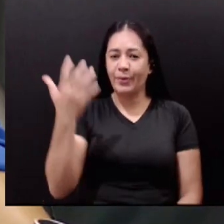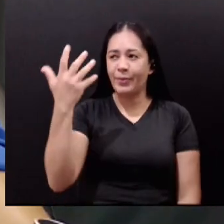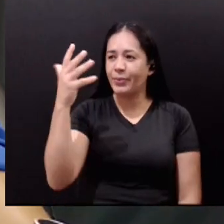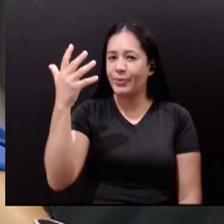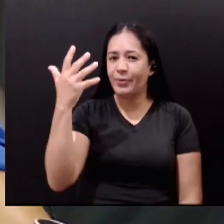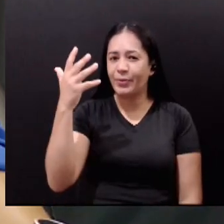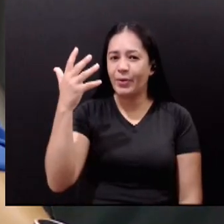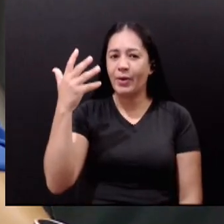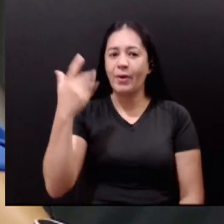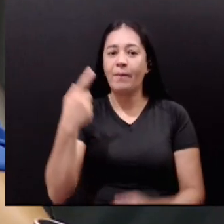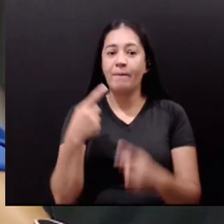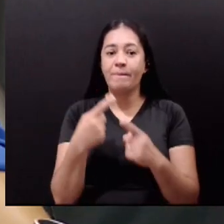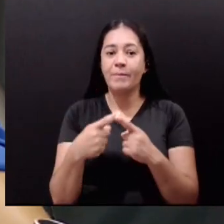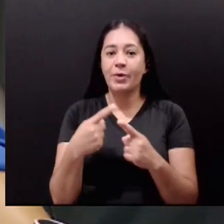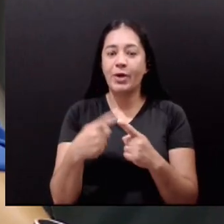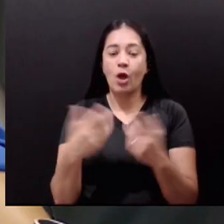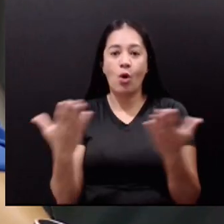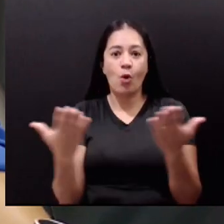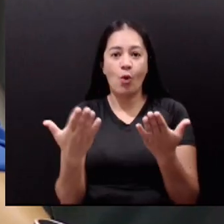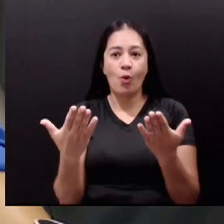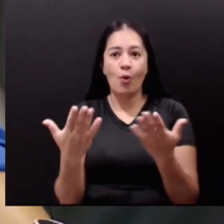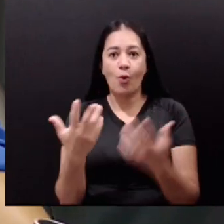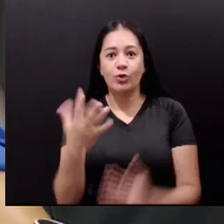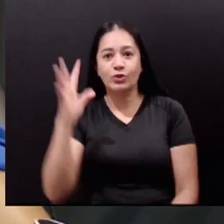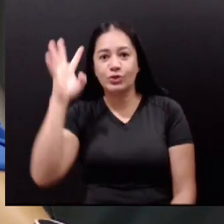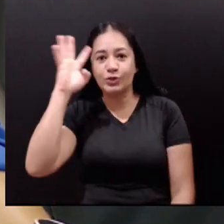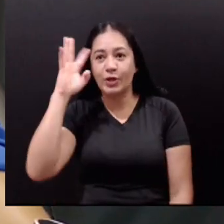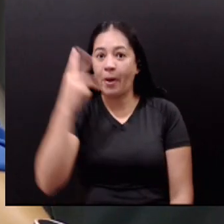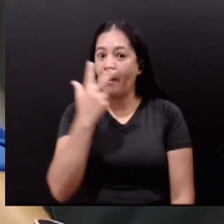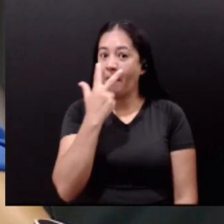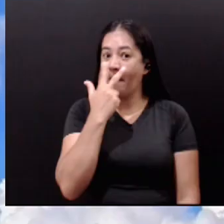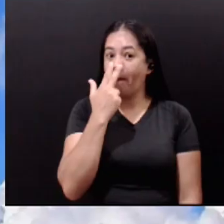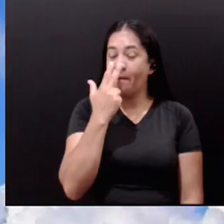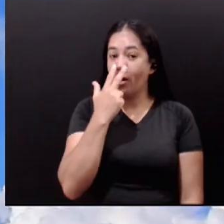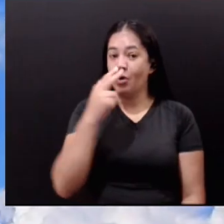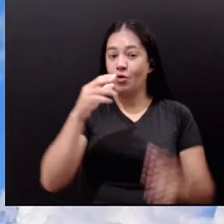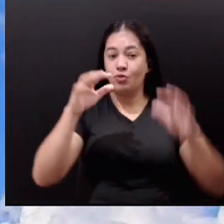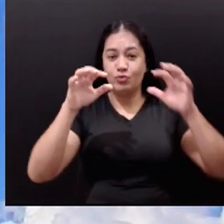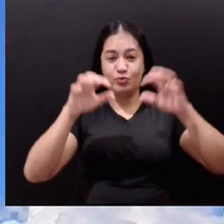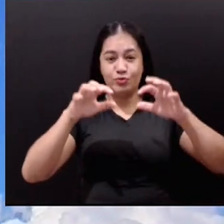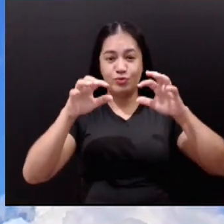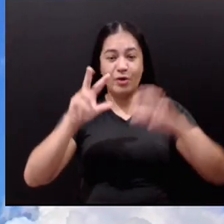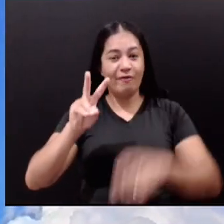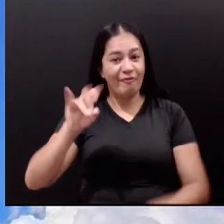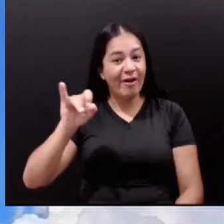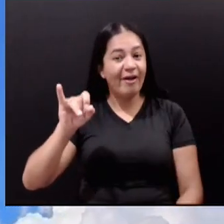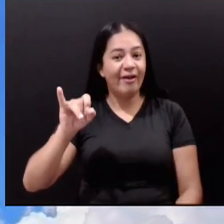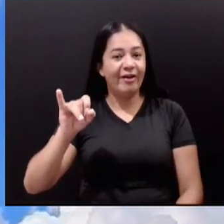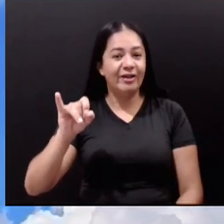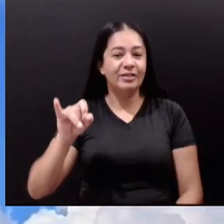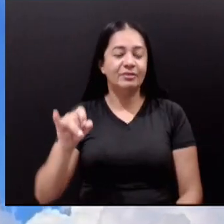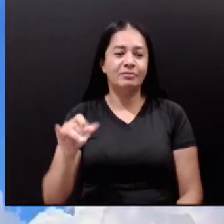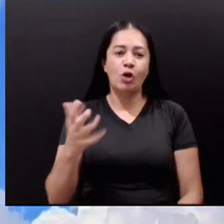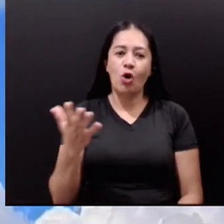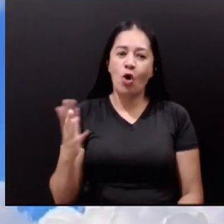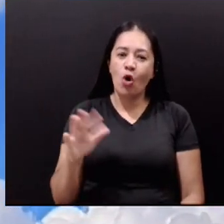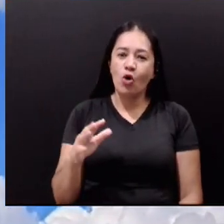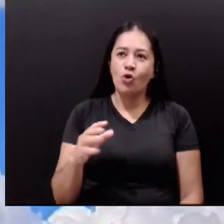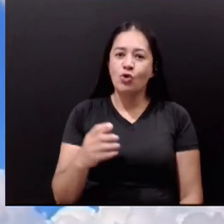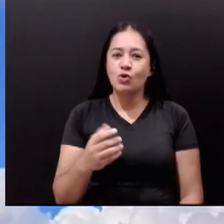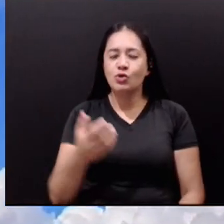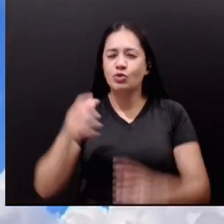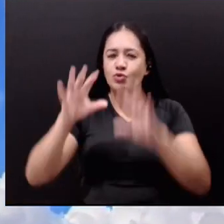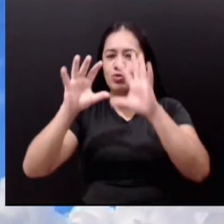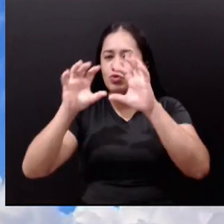me parece que vai chover. Tá nubladinho o tempo. Hoje, quarta-feira, parcialmente nublado agora de manhã, chove